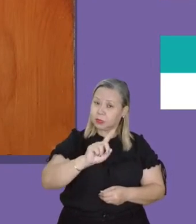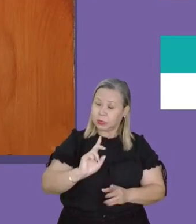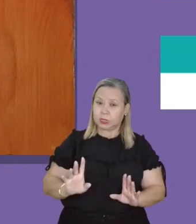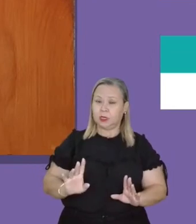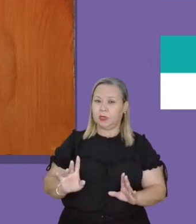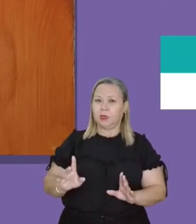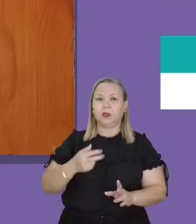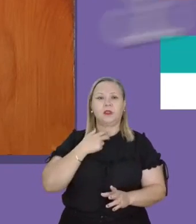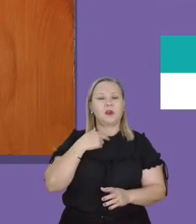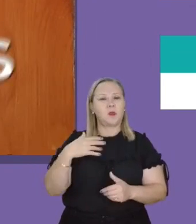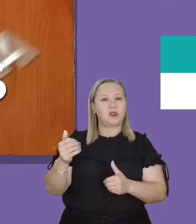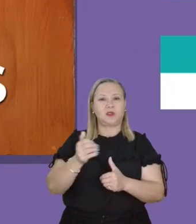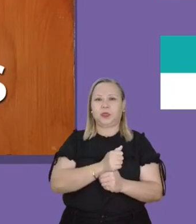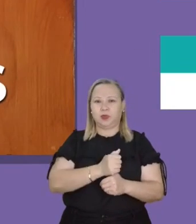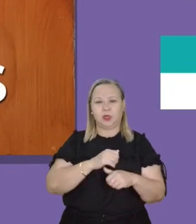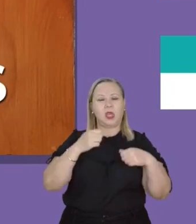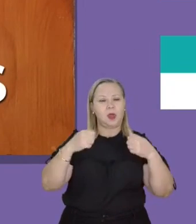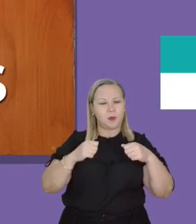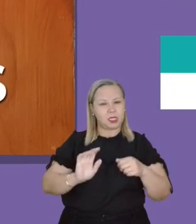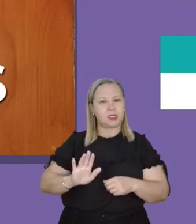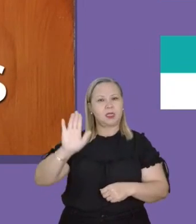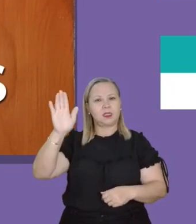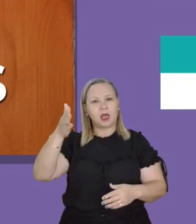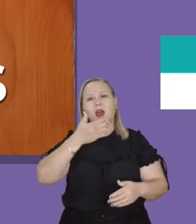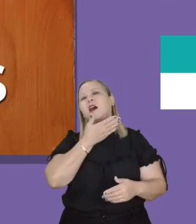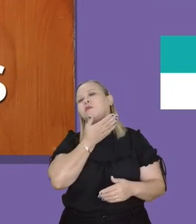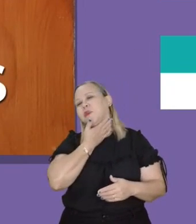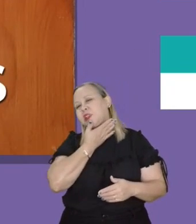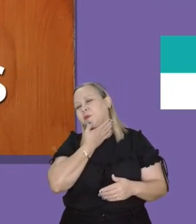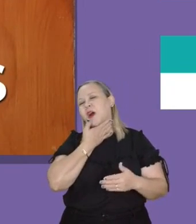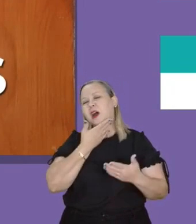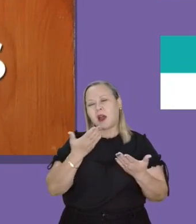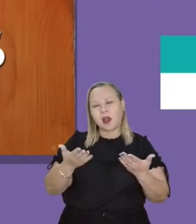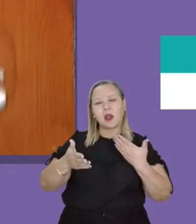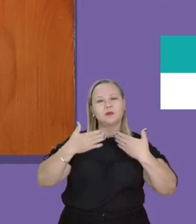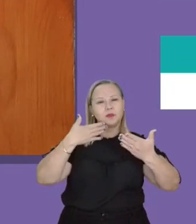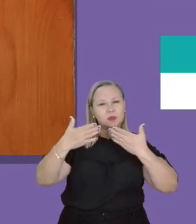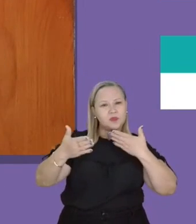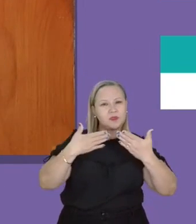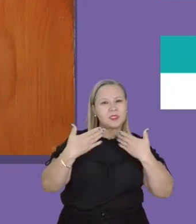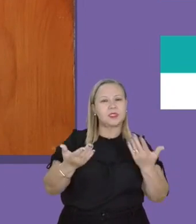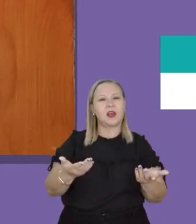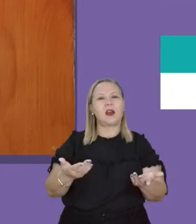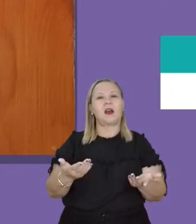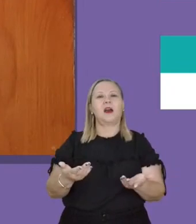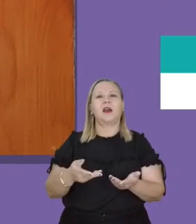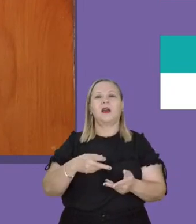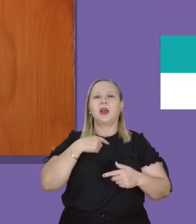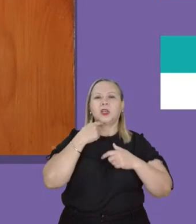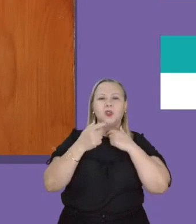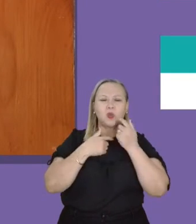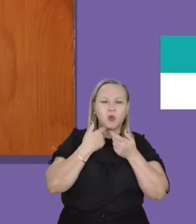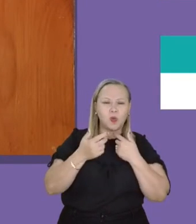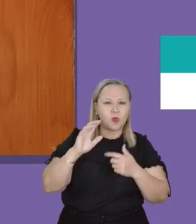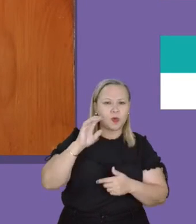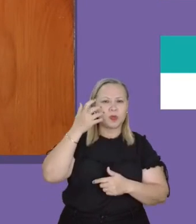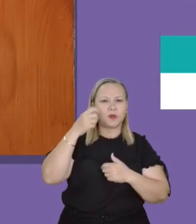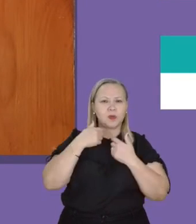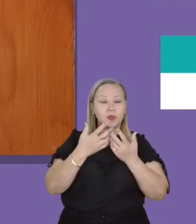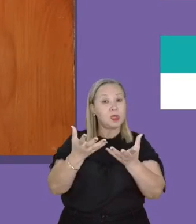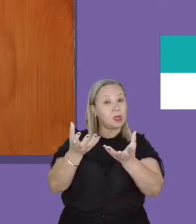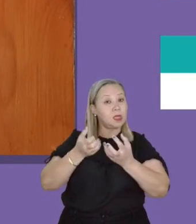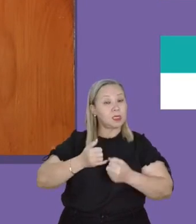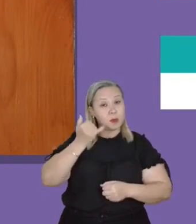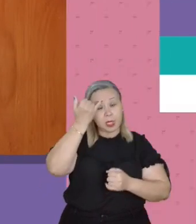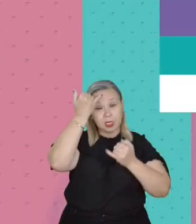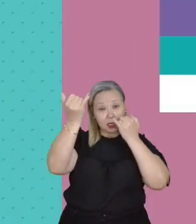né? A gente realmente bater aquele papo sobre as nossas propostas, tirar as dúvidas e receber também ideias que acabam